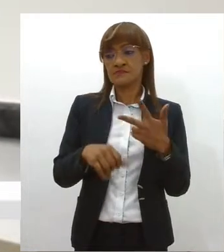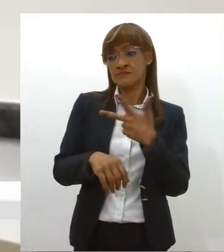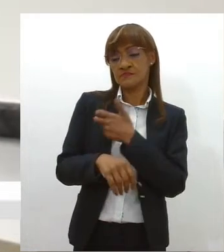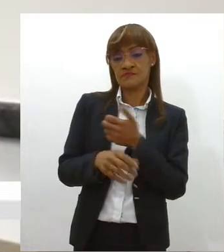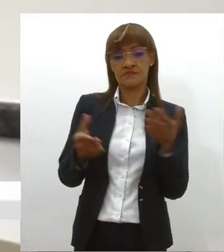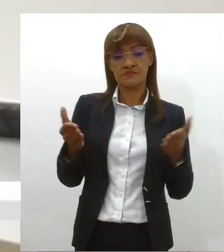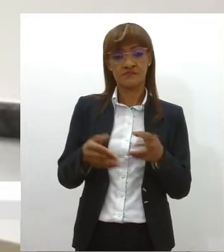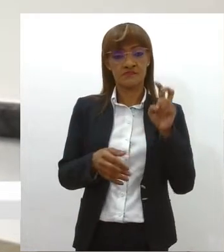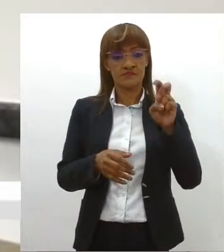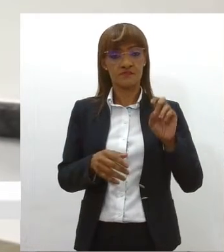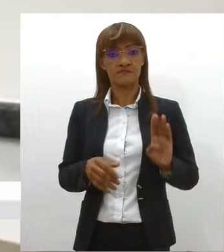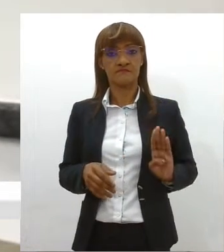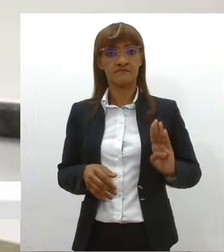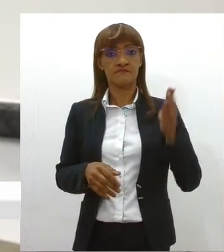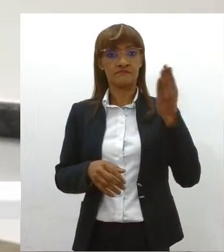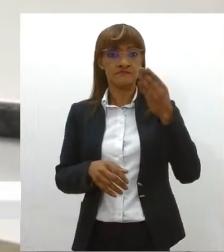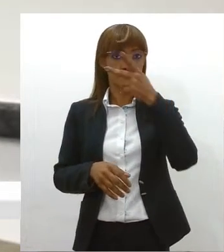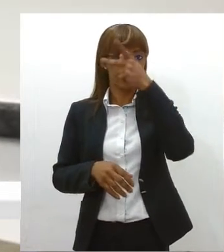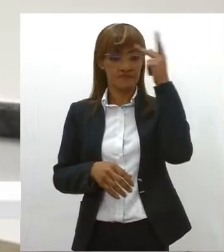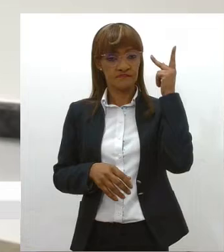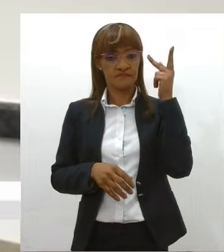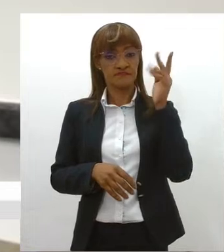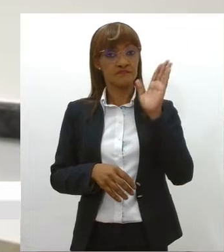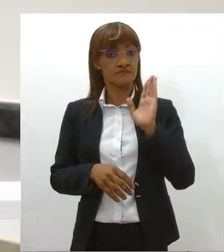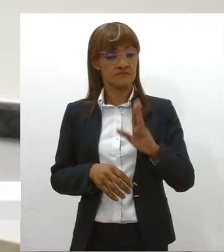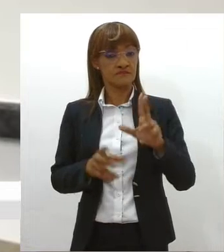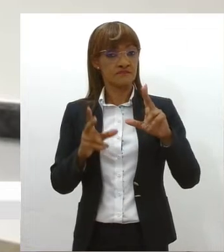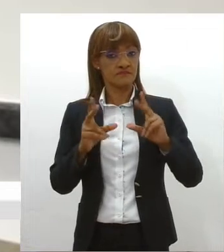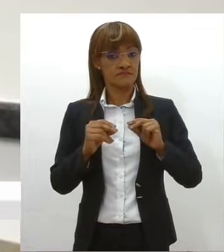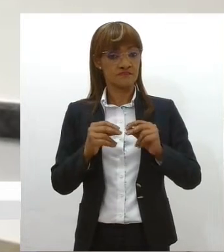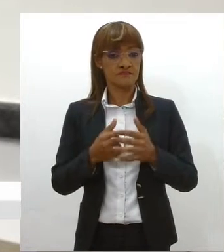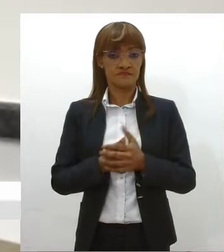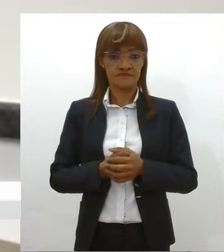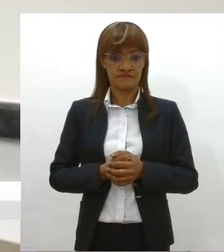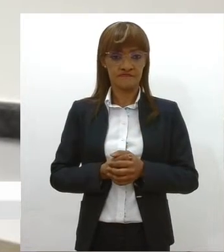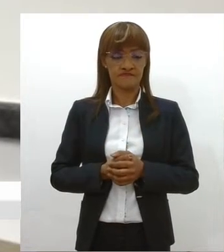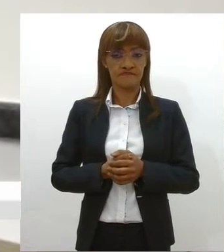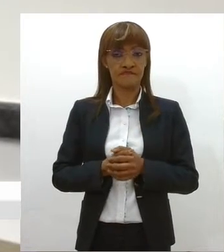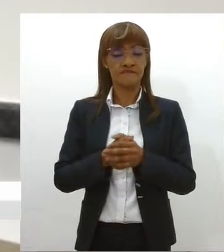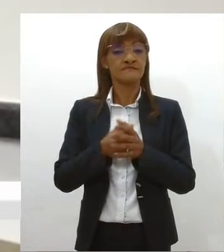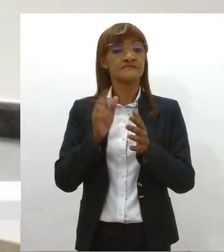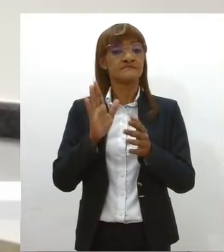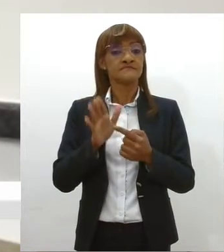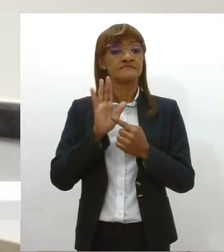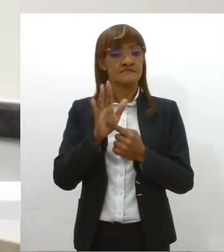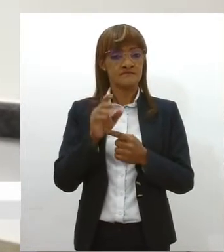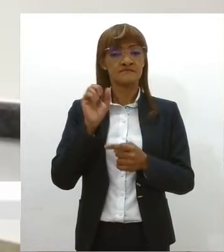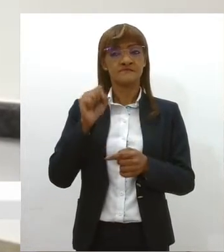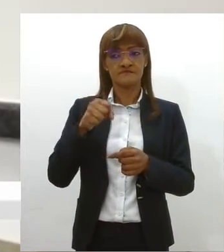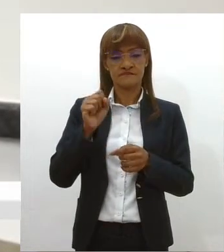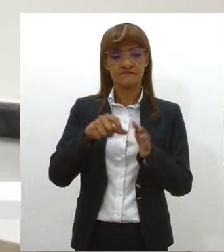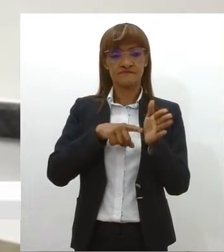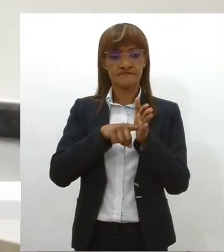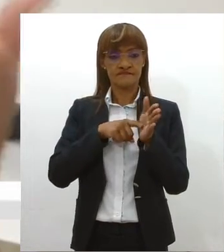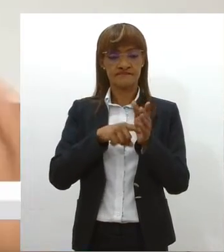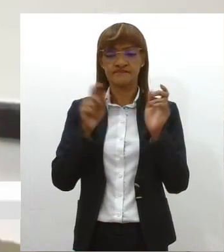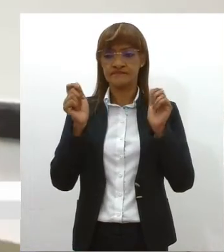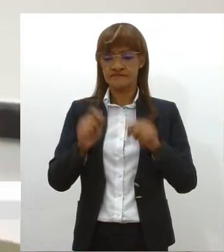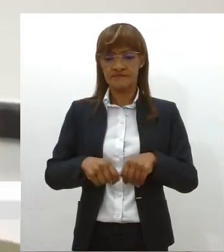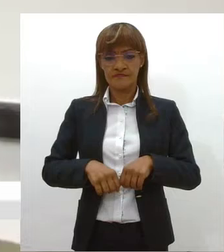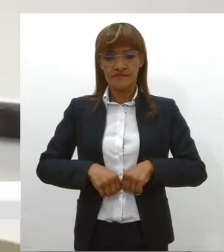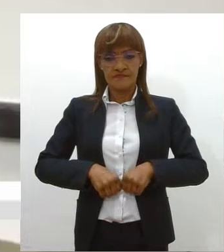de pessoas vacinadas para o Covid, né? E aí a pesquisa mostrou-se que sim, sangramento intenso pode acontecer com